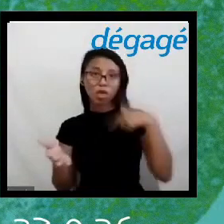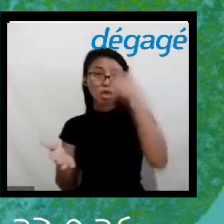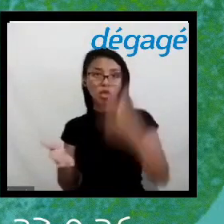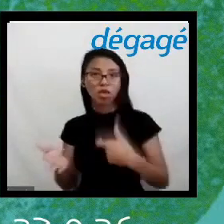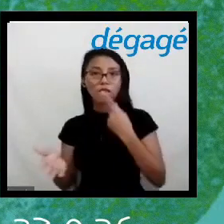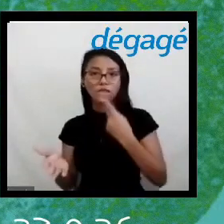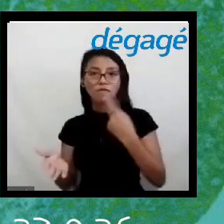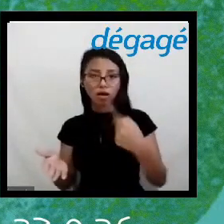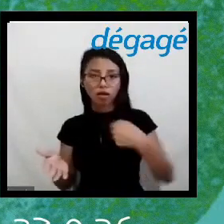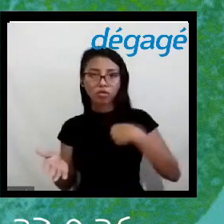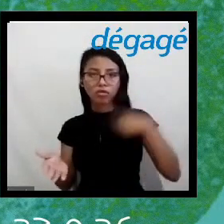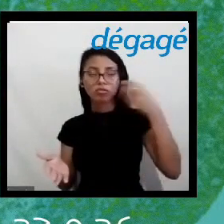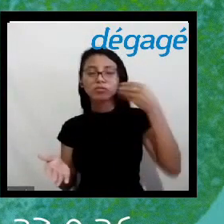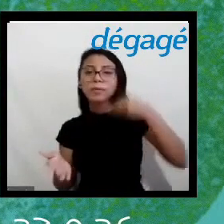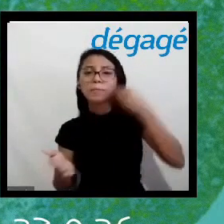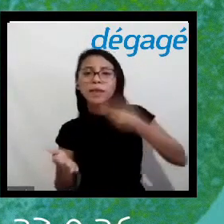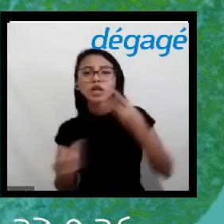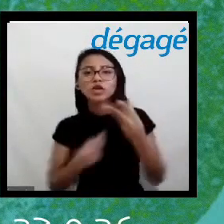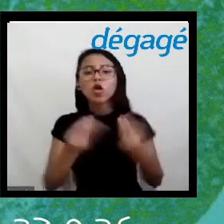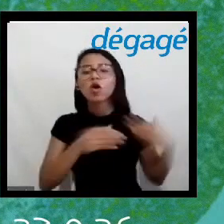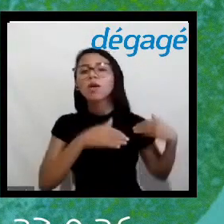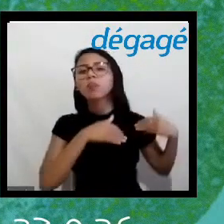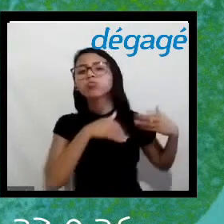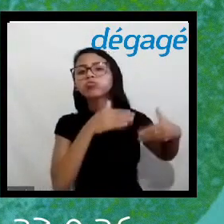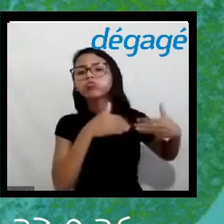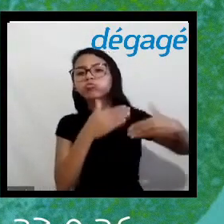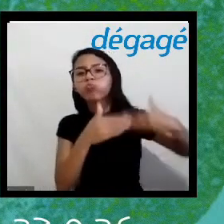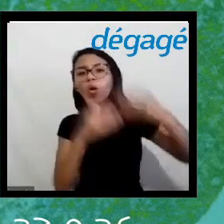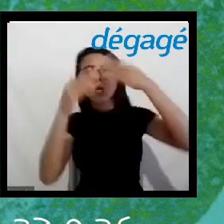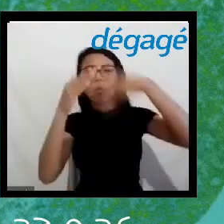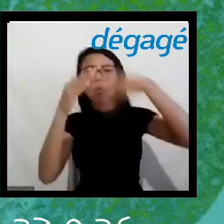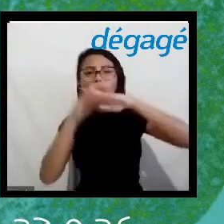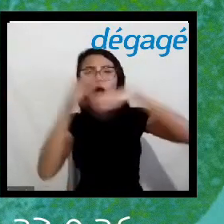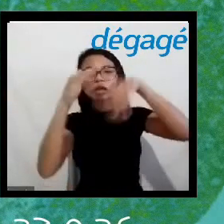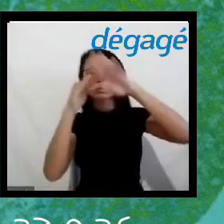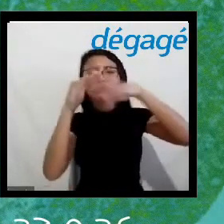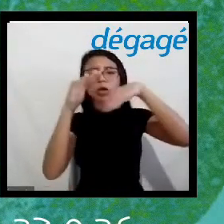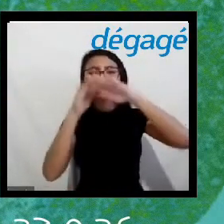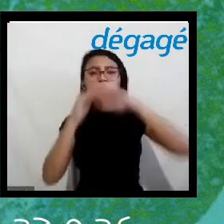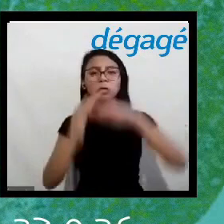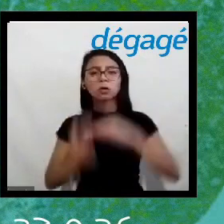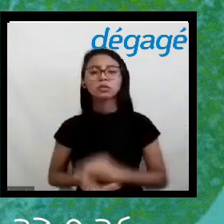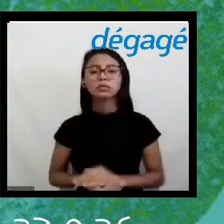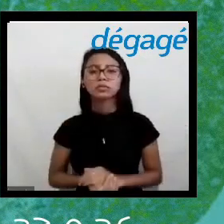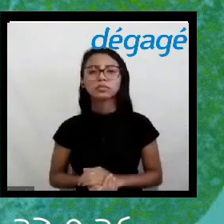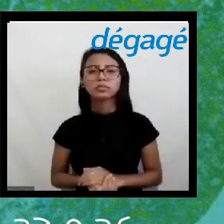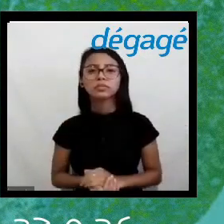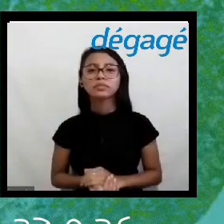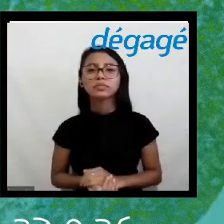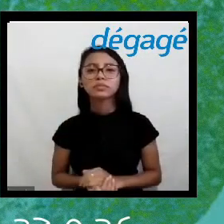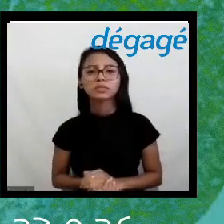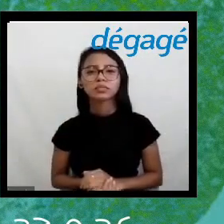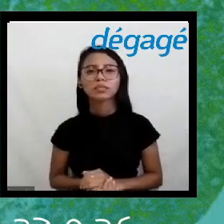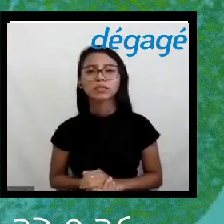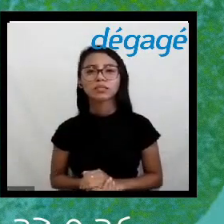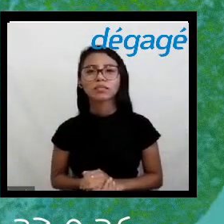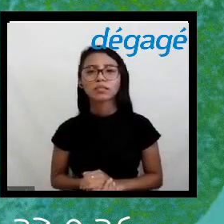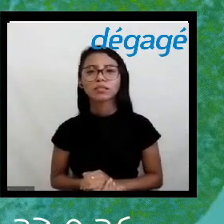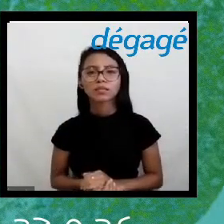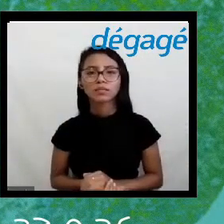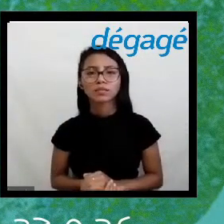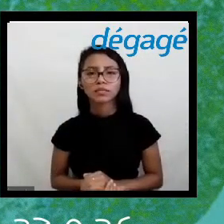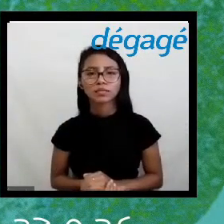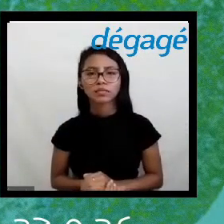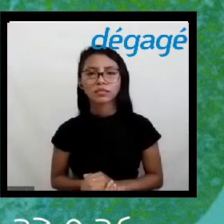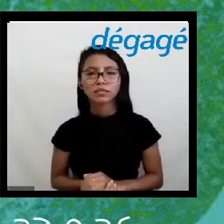acumulando e que a princípio foi arrebatado para dentro dessa ideia